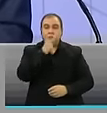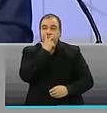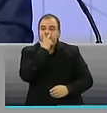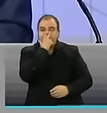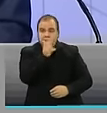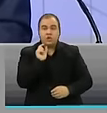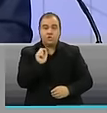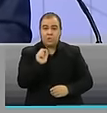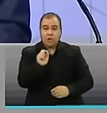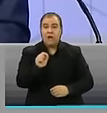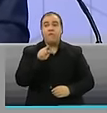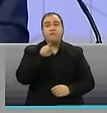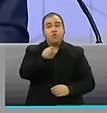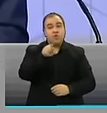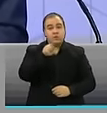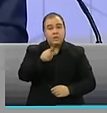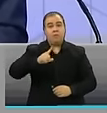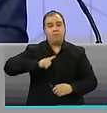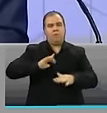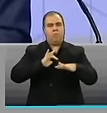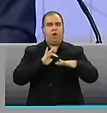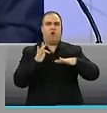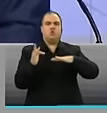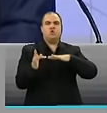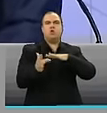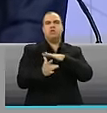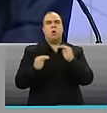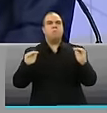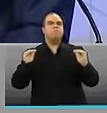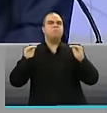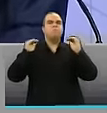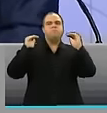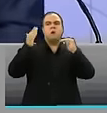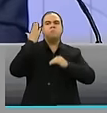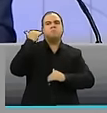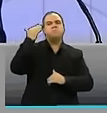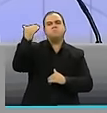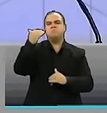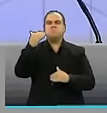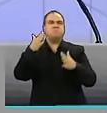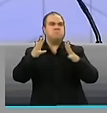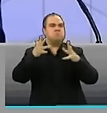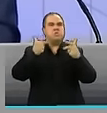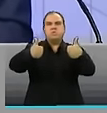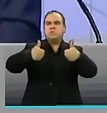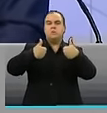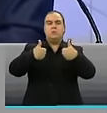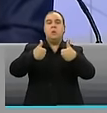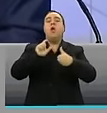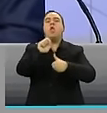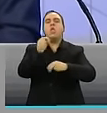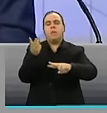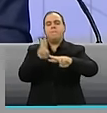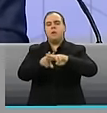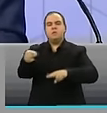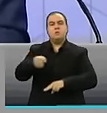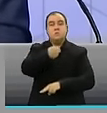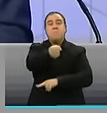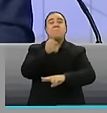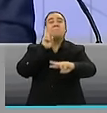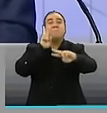Inscreva-se. Que isso? Porque tem uma rede social grande, vai fazer bonito. Cara, quem foi